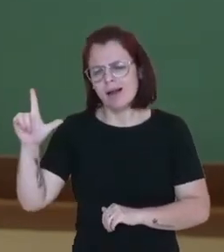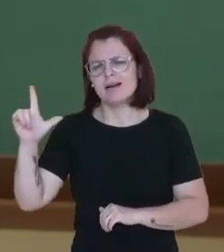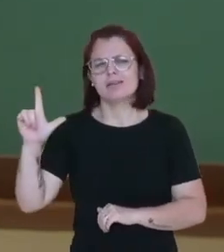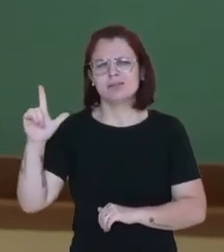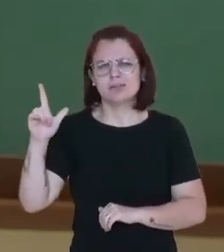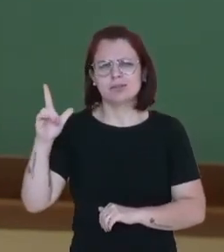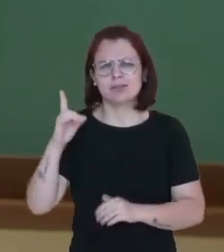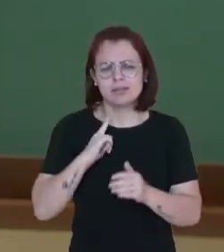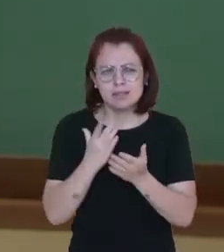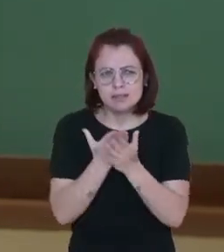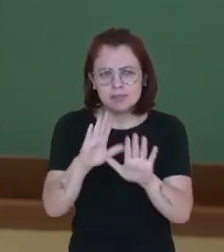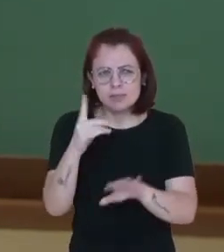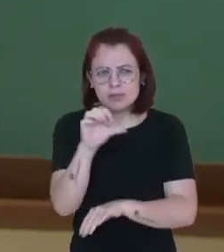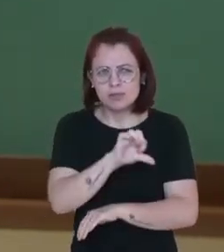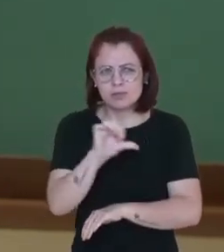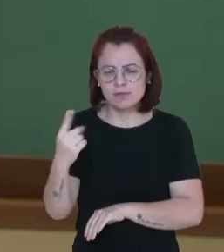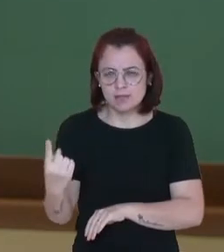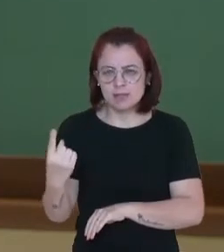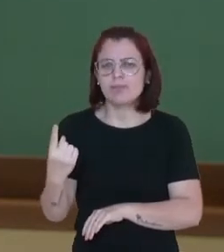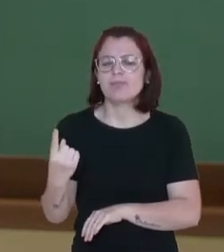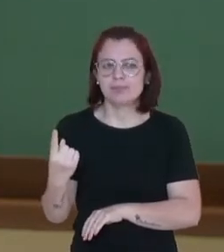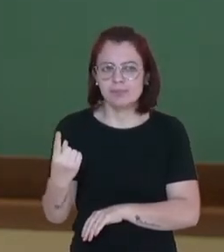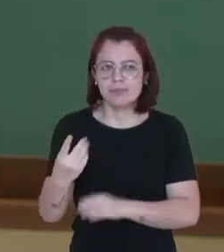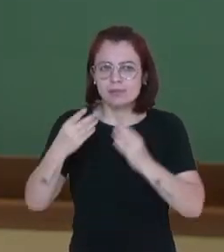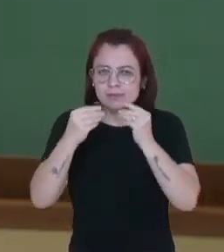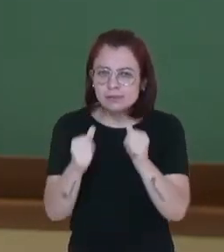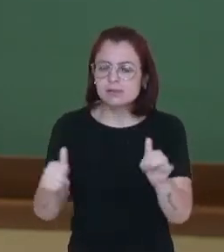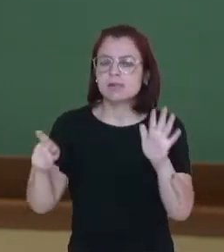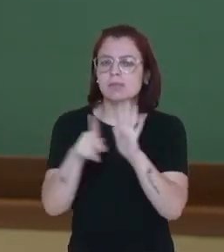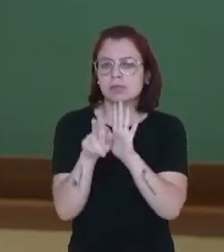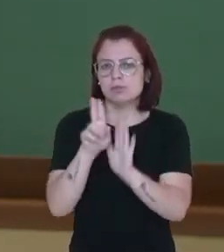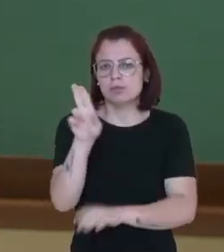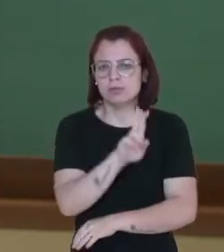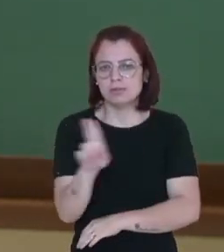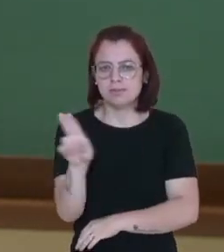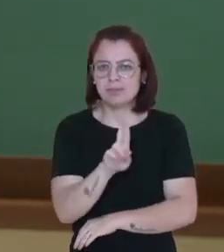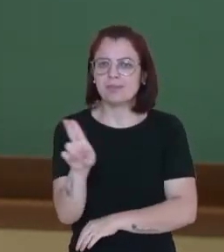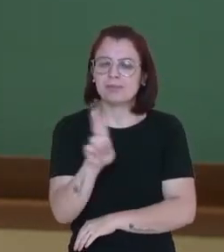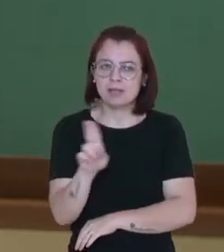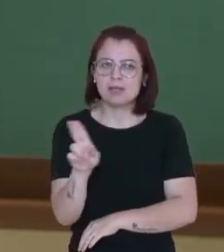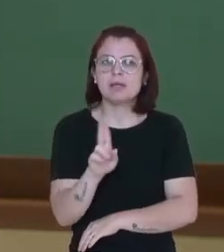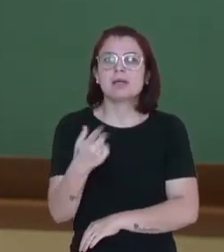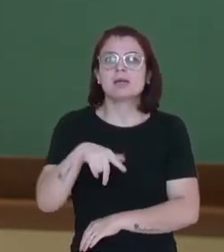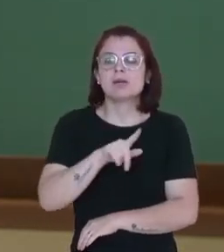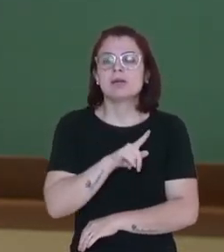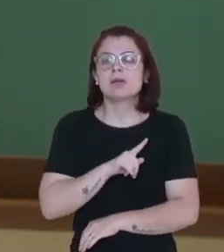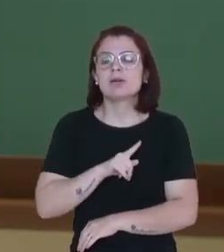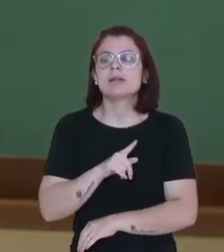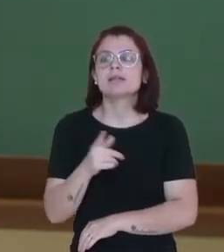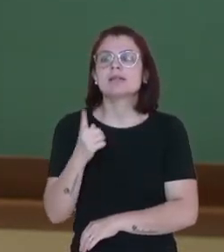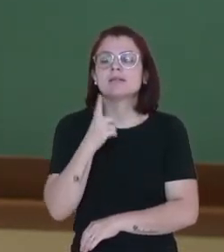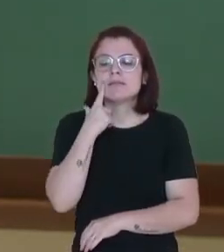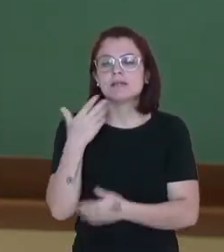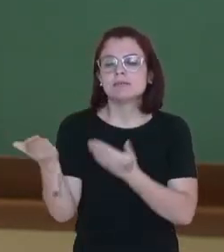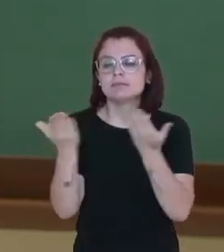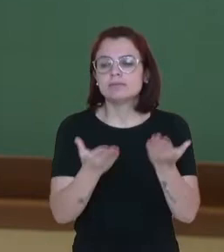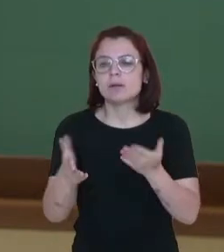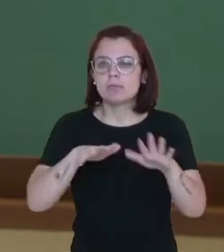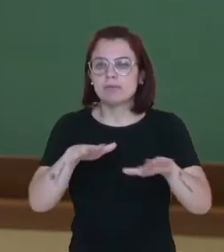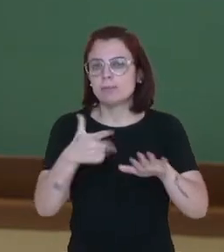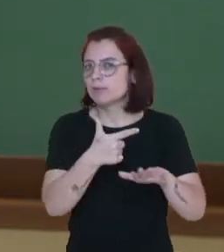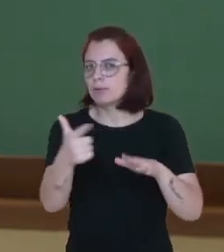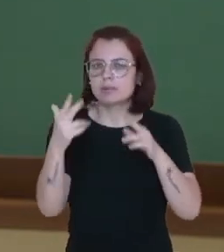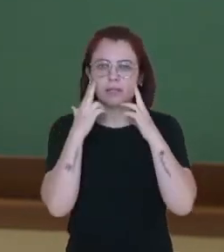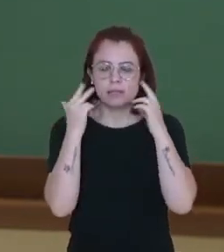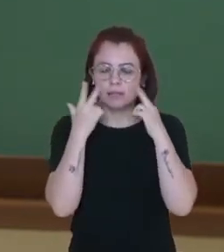terminada em 1991, dissolvida a União Soviética, este movimento não foi algo muito tranquilo, principalmente